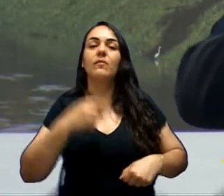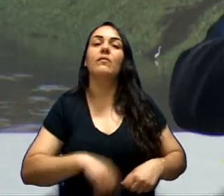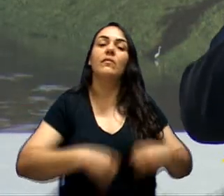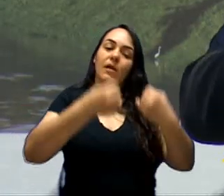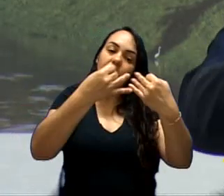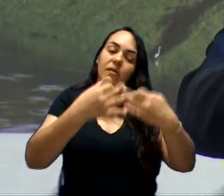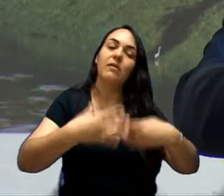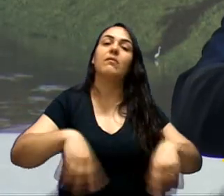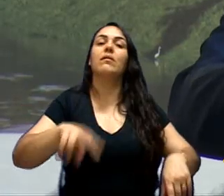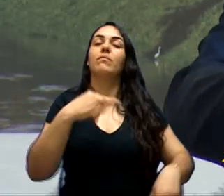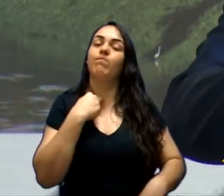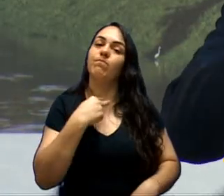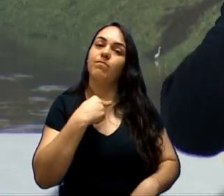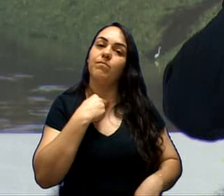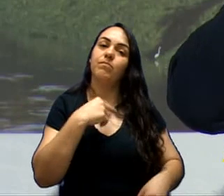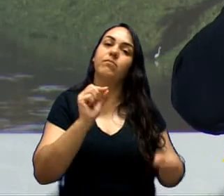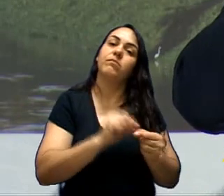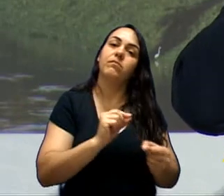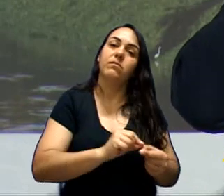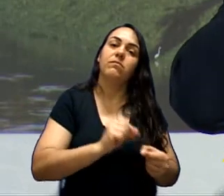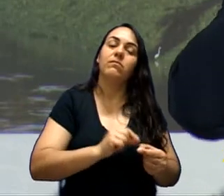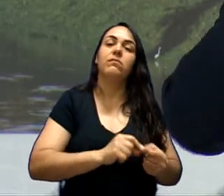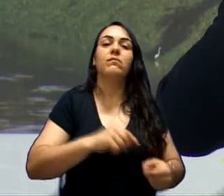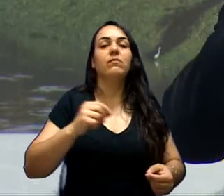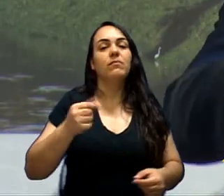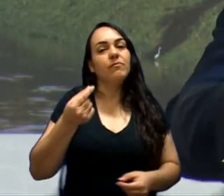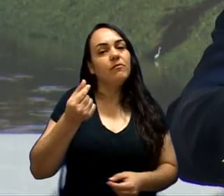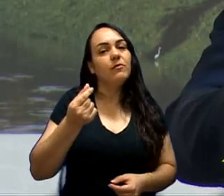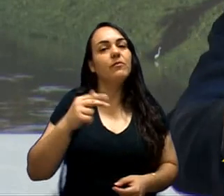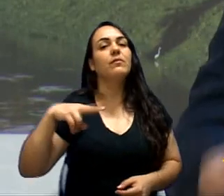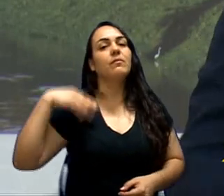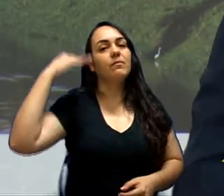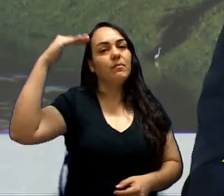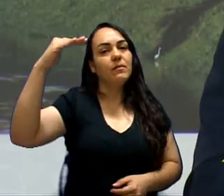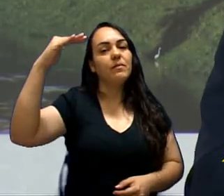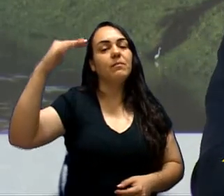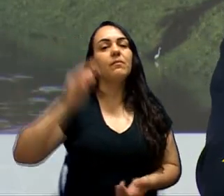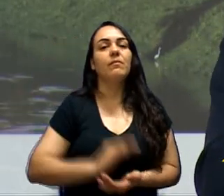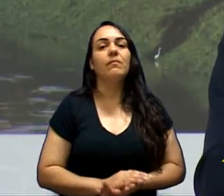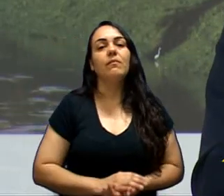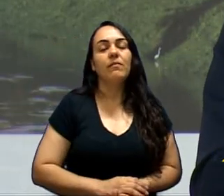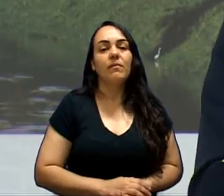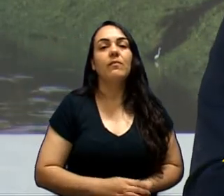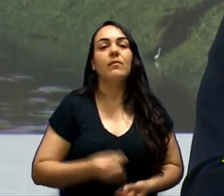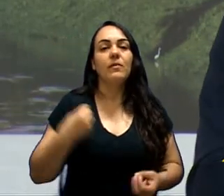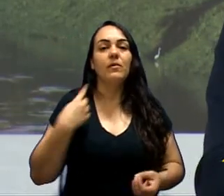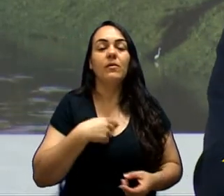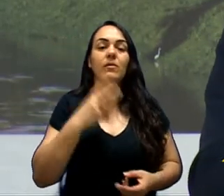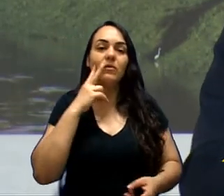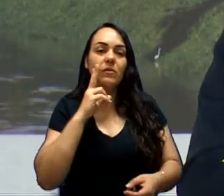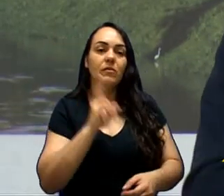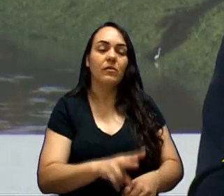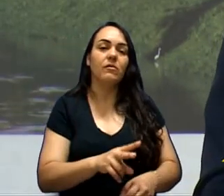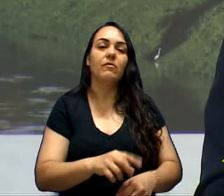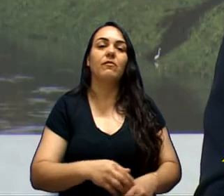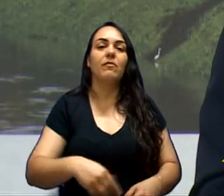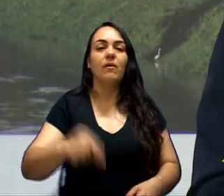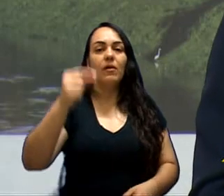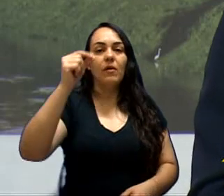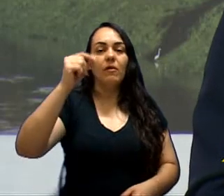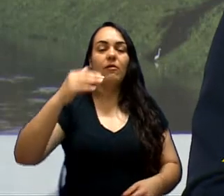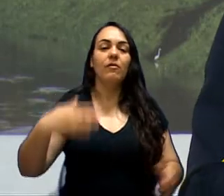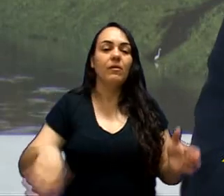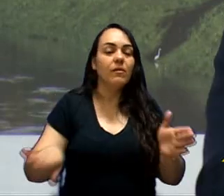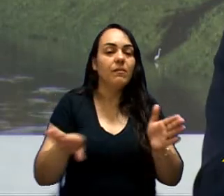não se pode fazer isso, né? Que não se pode fazer isso e que se atente ao teto